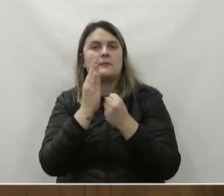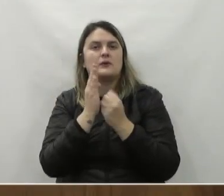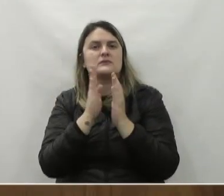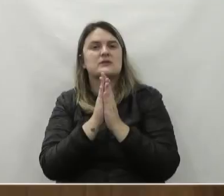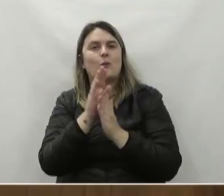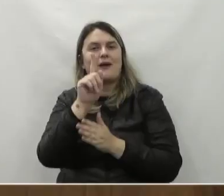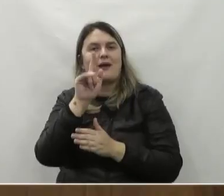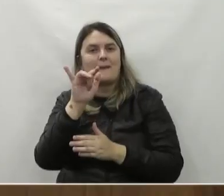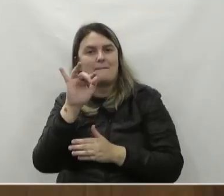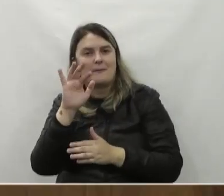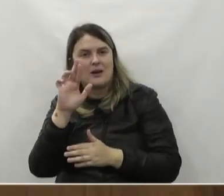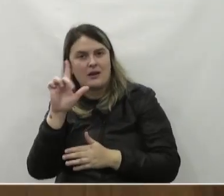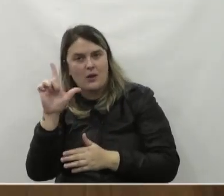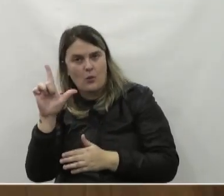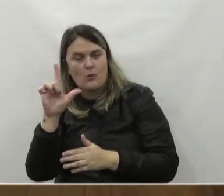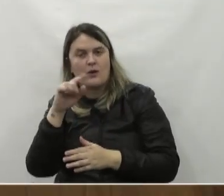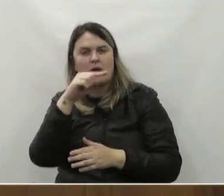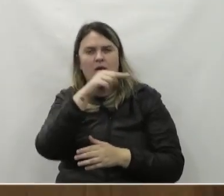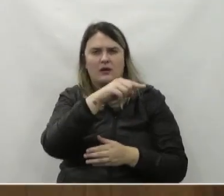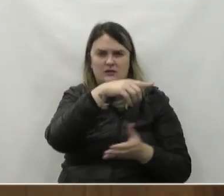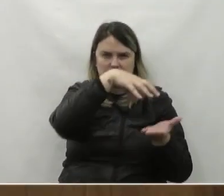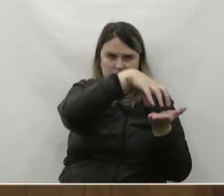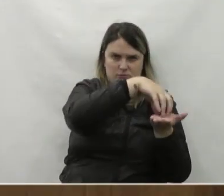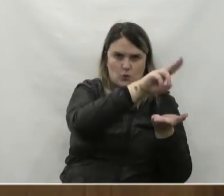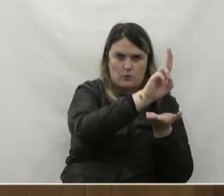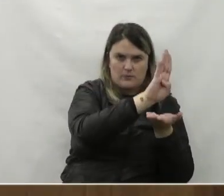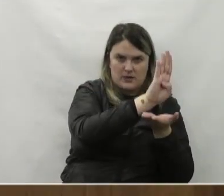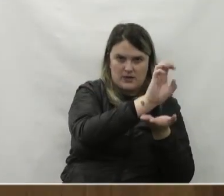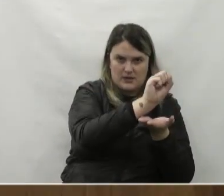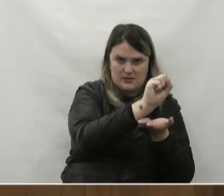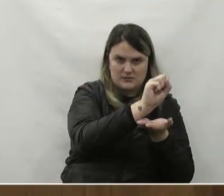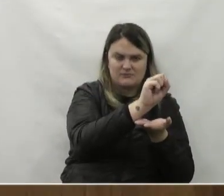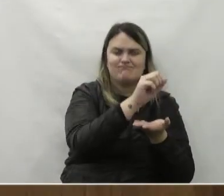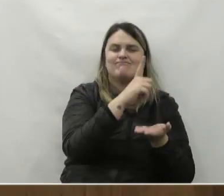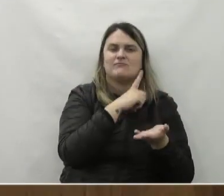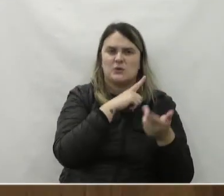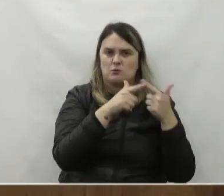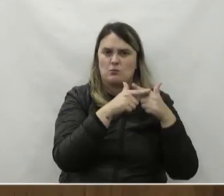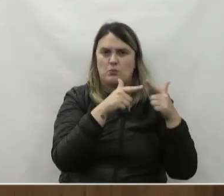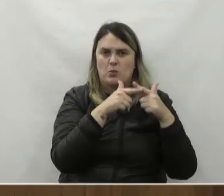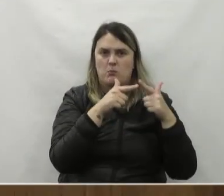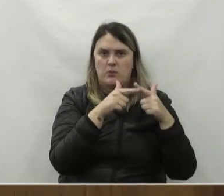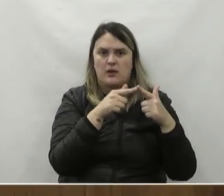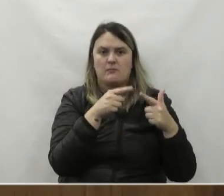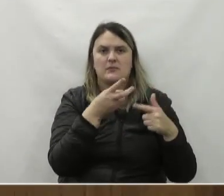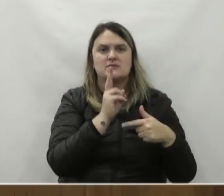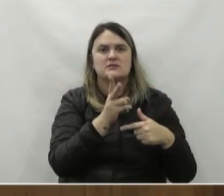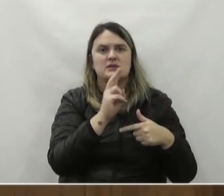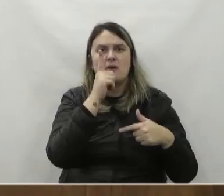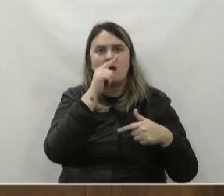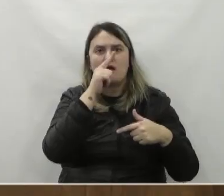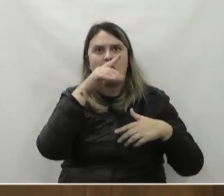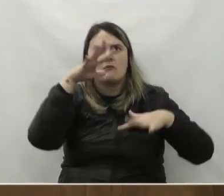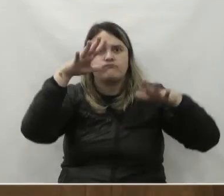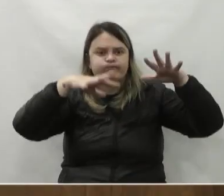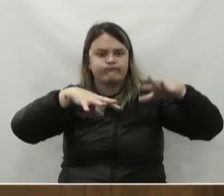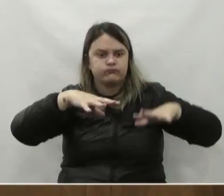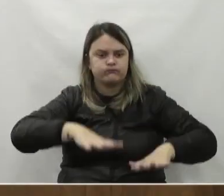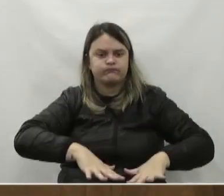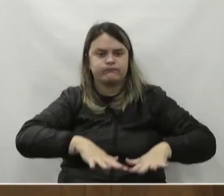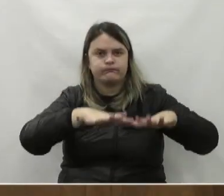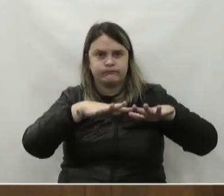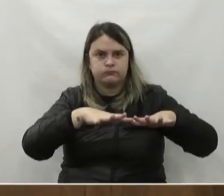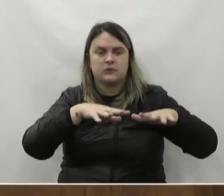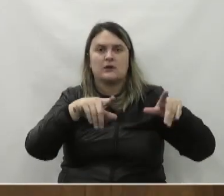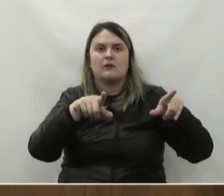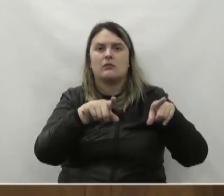Gabriel. Justificativa. A referida unidade de saúde enfrenta sérios problemas de alagamento em dias de chuva,